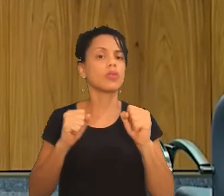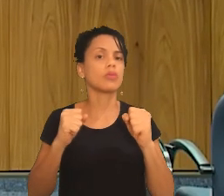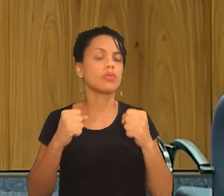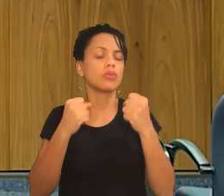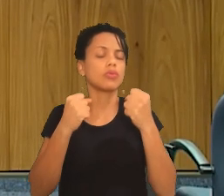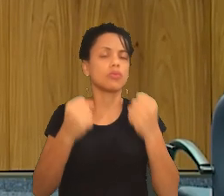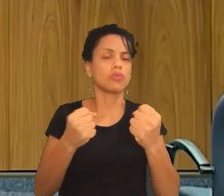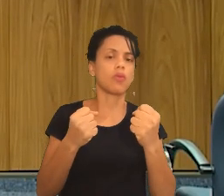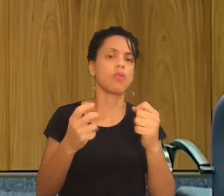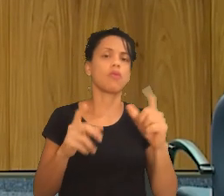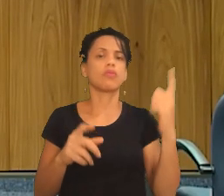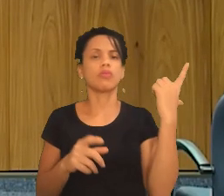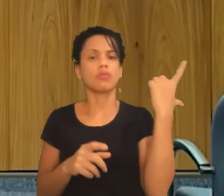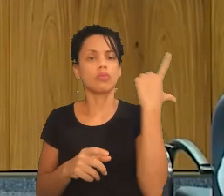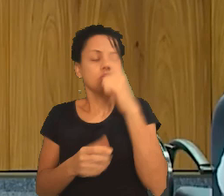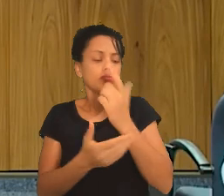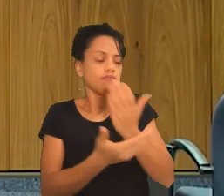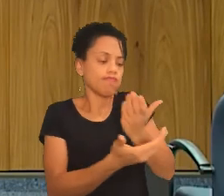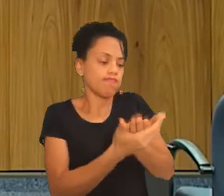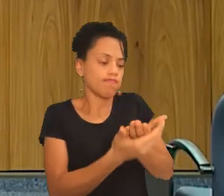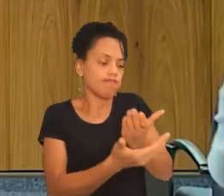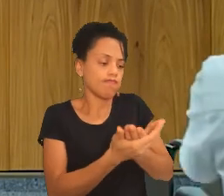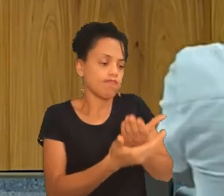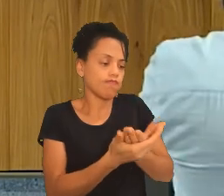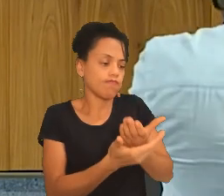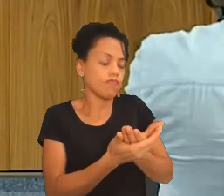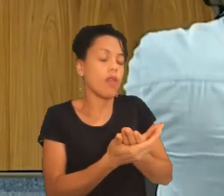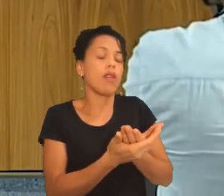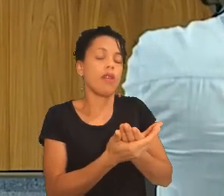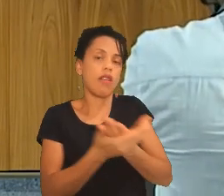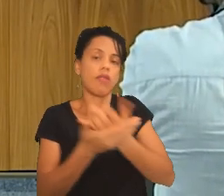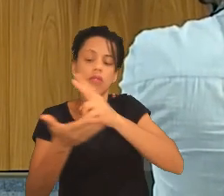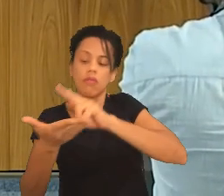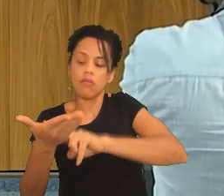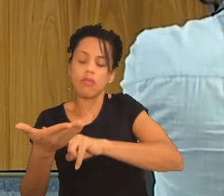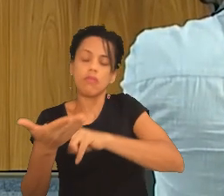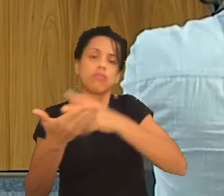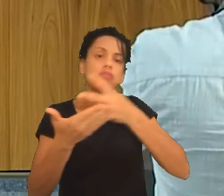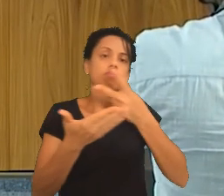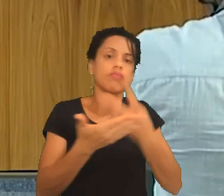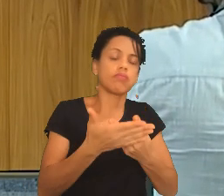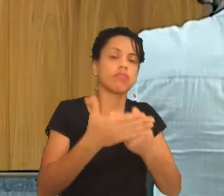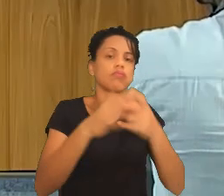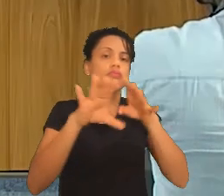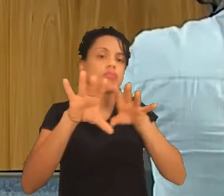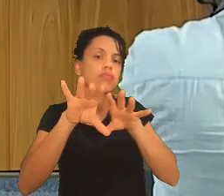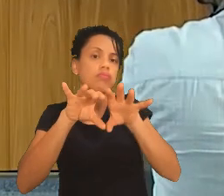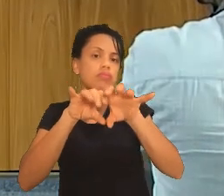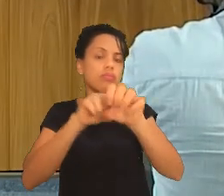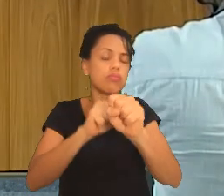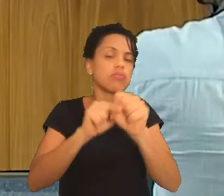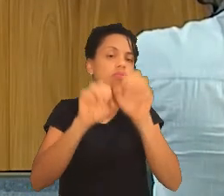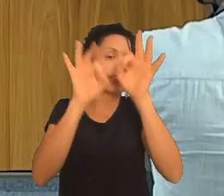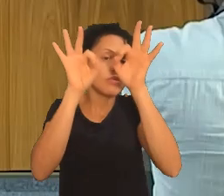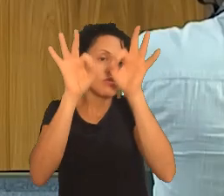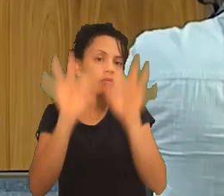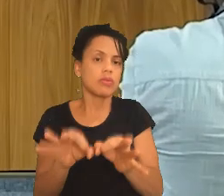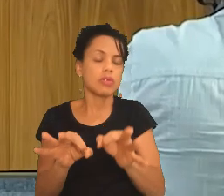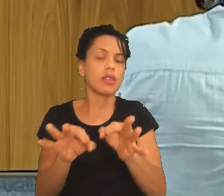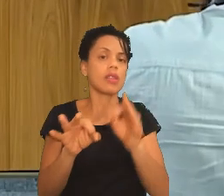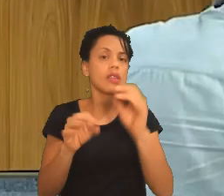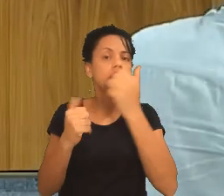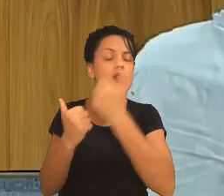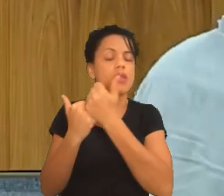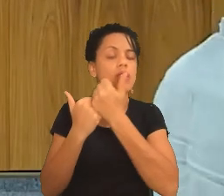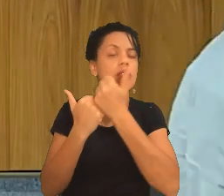estudo, traduzir um pouco do que estava na ação civil, mas também do tentativa de representar um